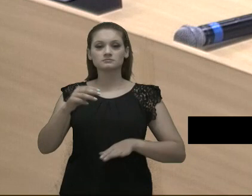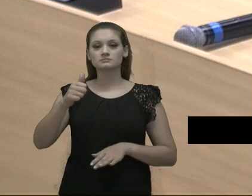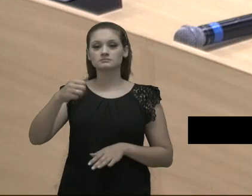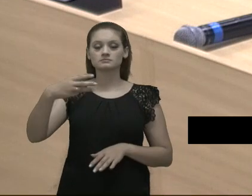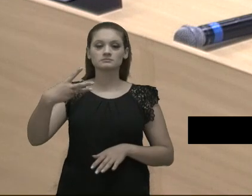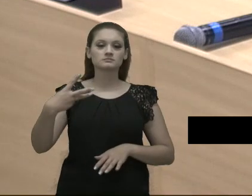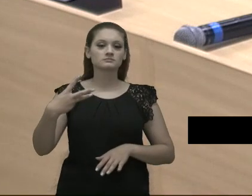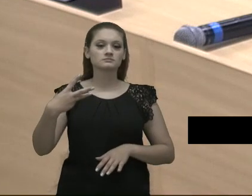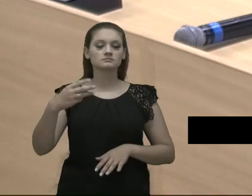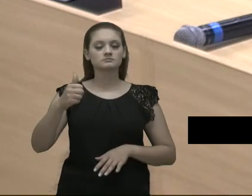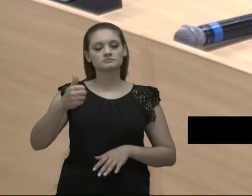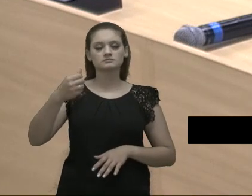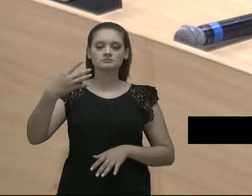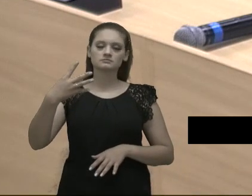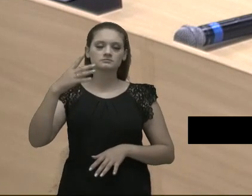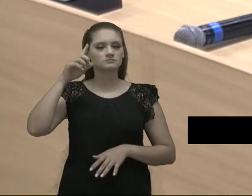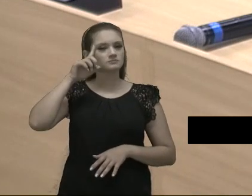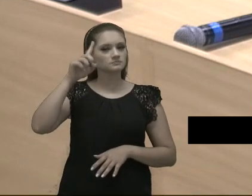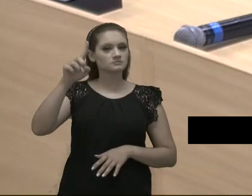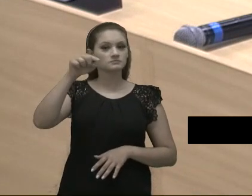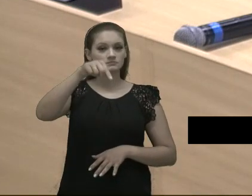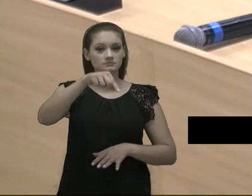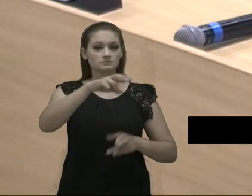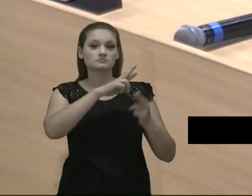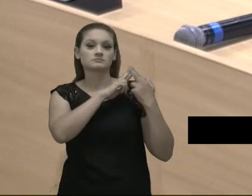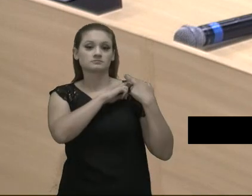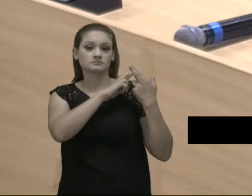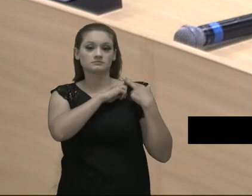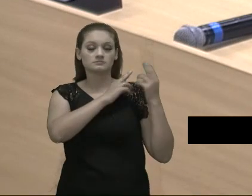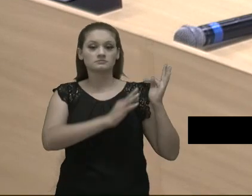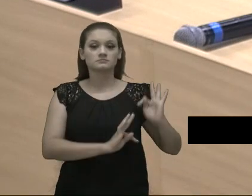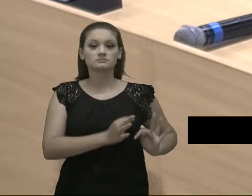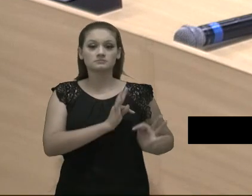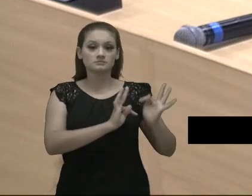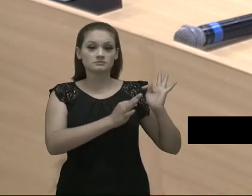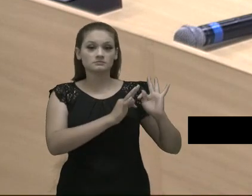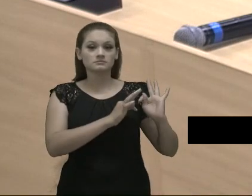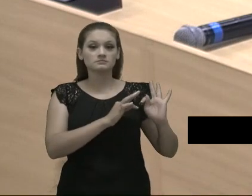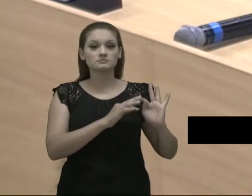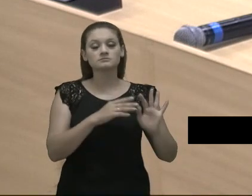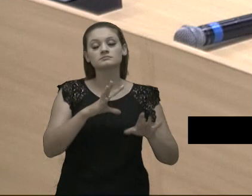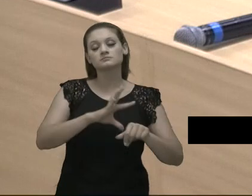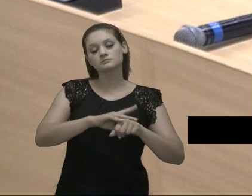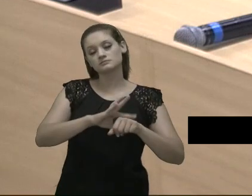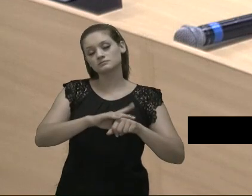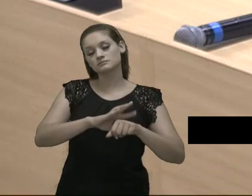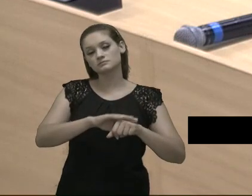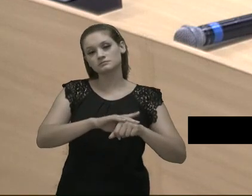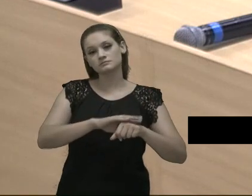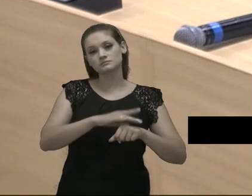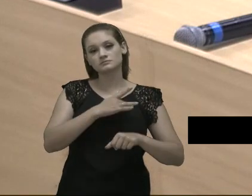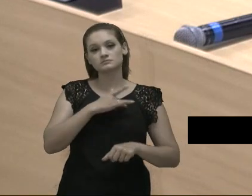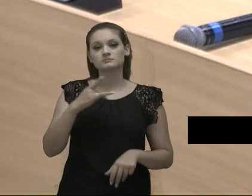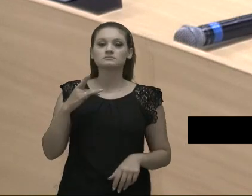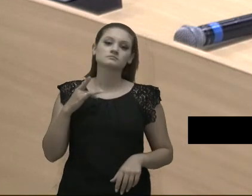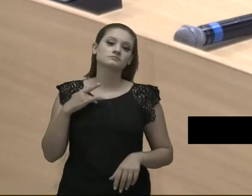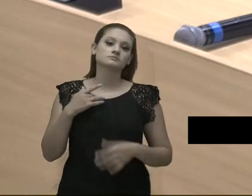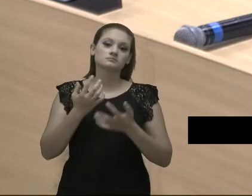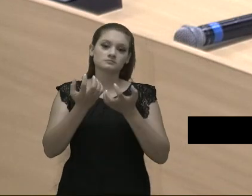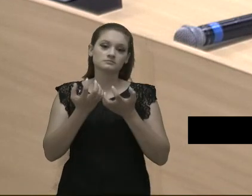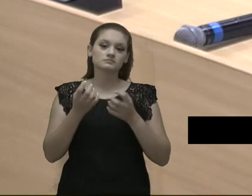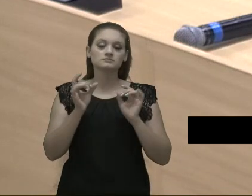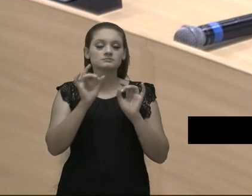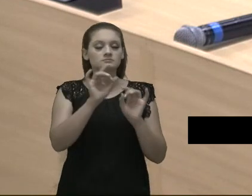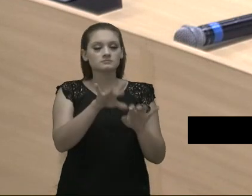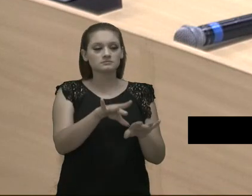13, 14 dias, essa responsável técnica, por problemas de saúde, ela quis deixar